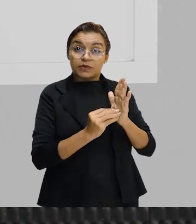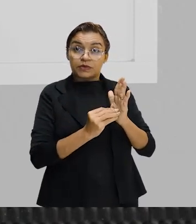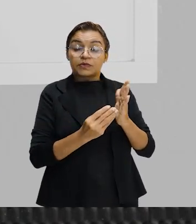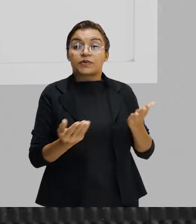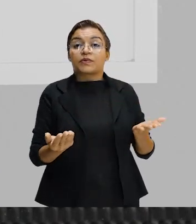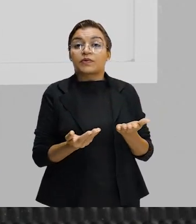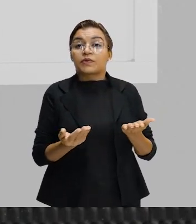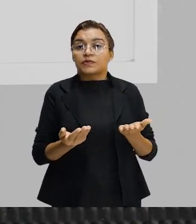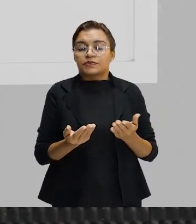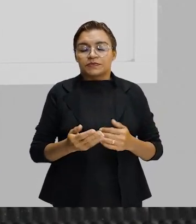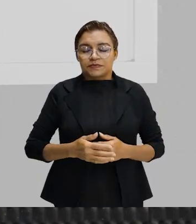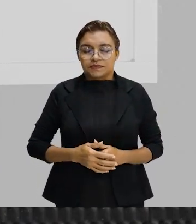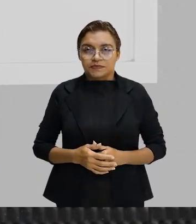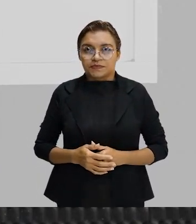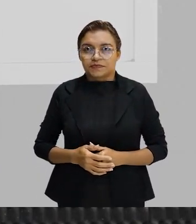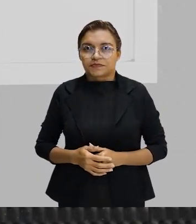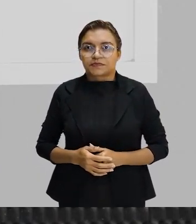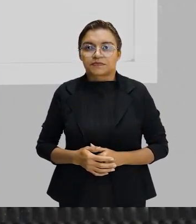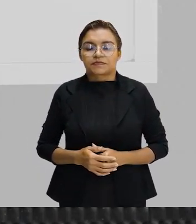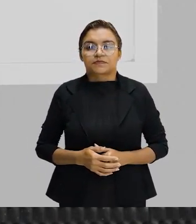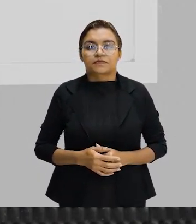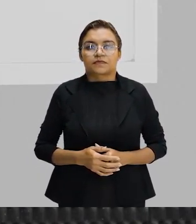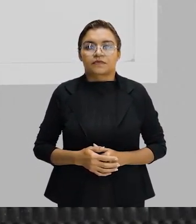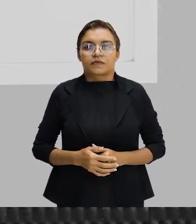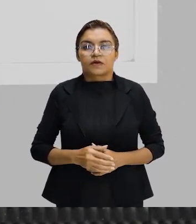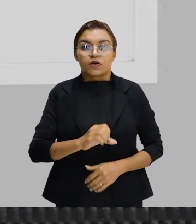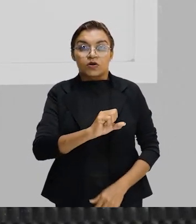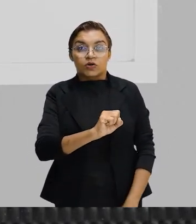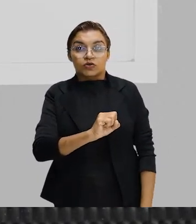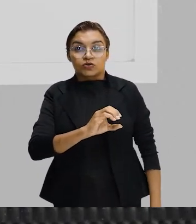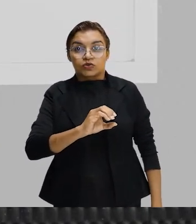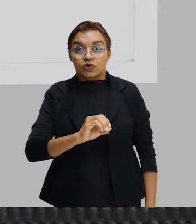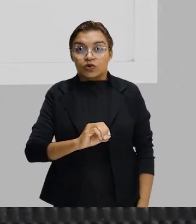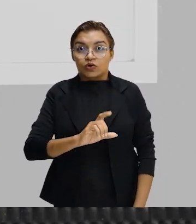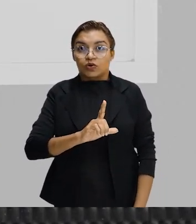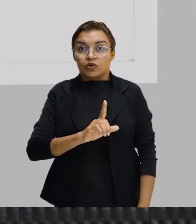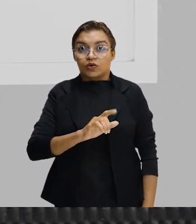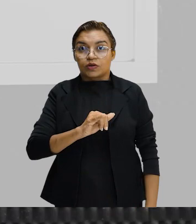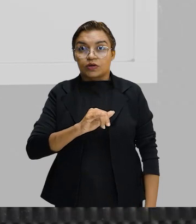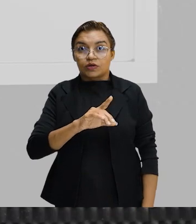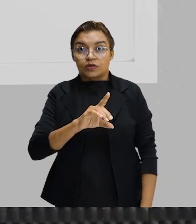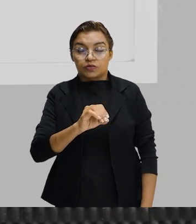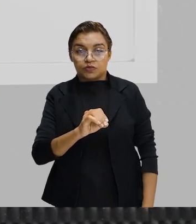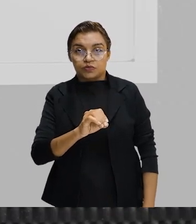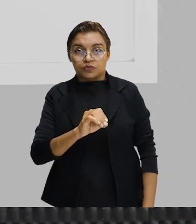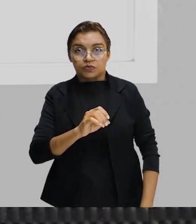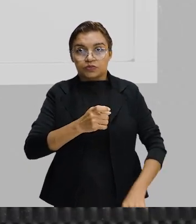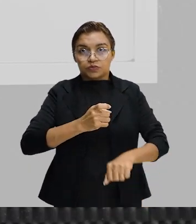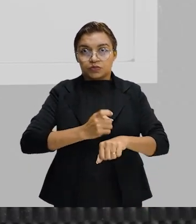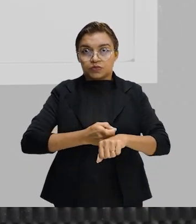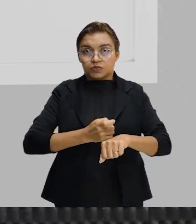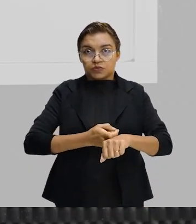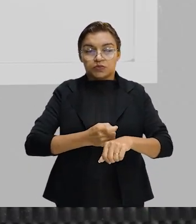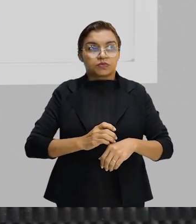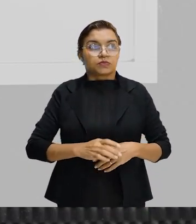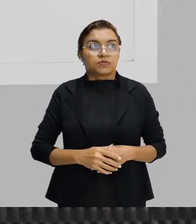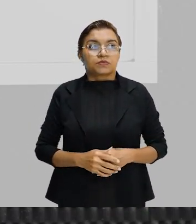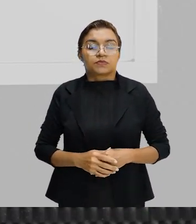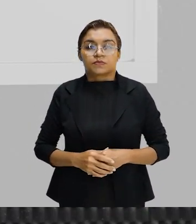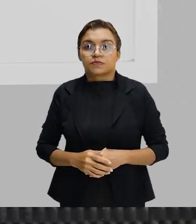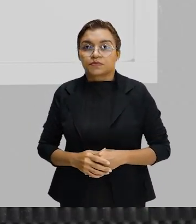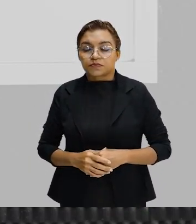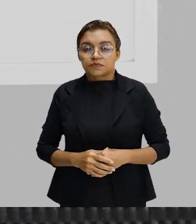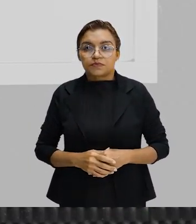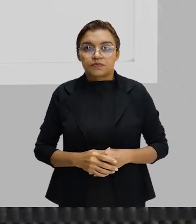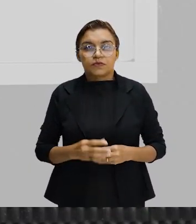essas definições. Então a gente começa falando aqui sobre os sólidos. Vamos entender o que é um sólido e vamos entender